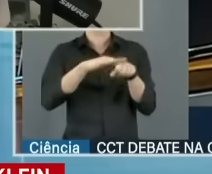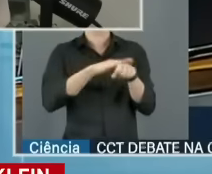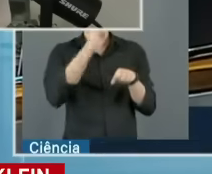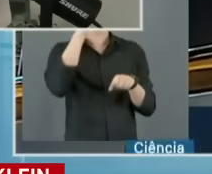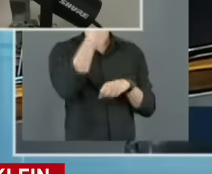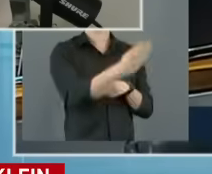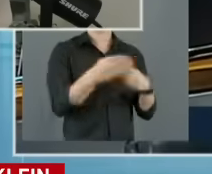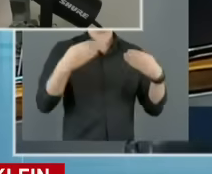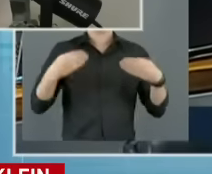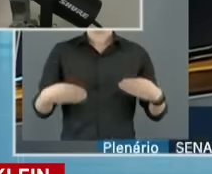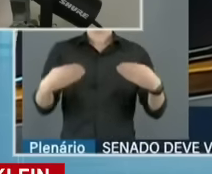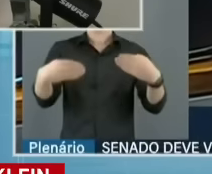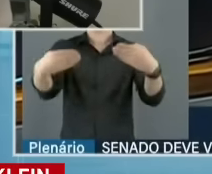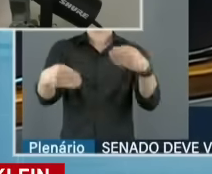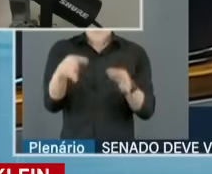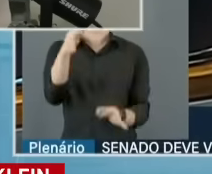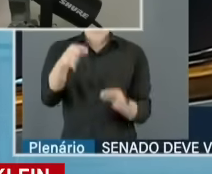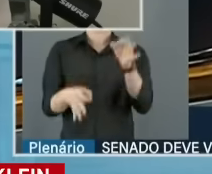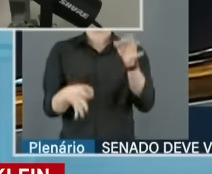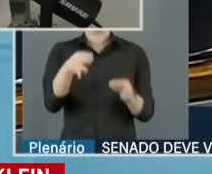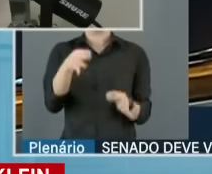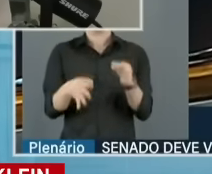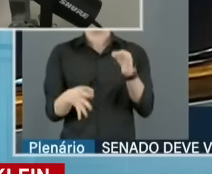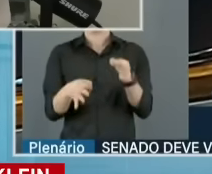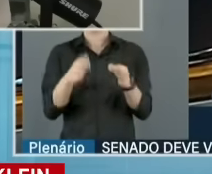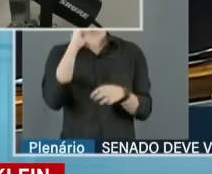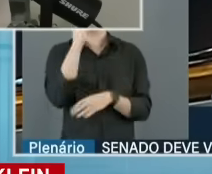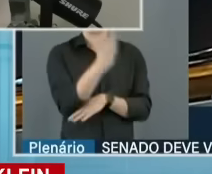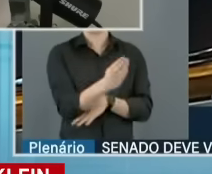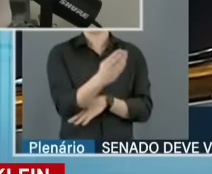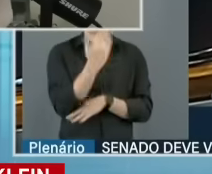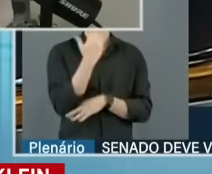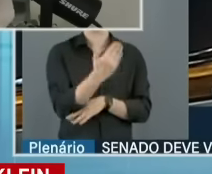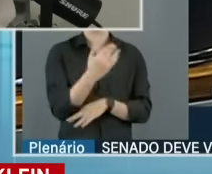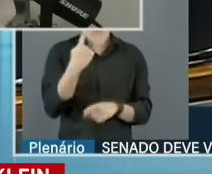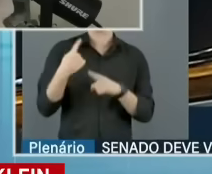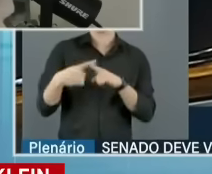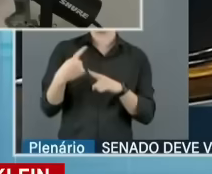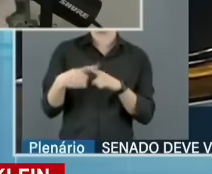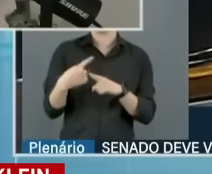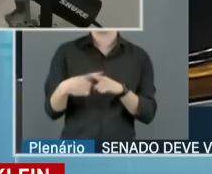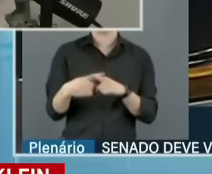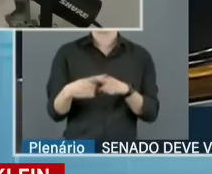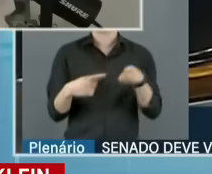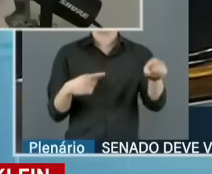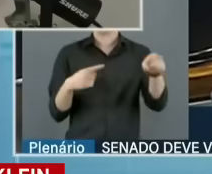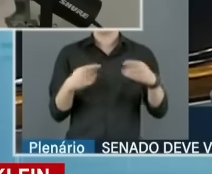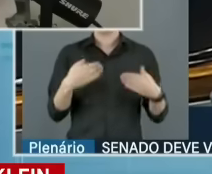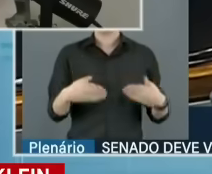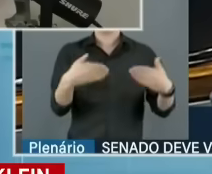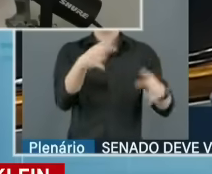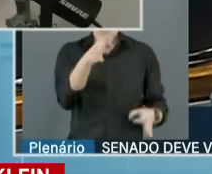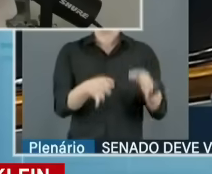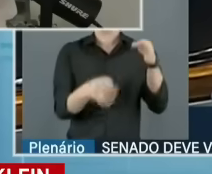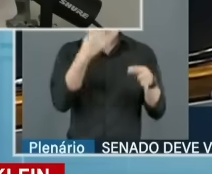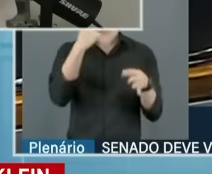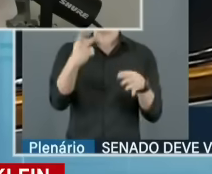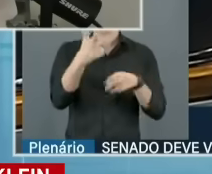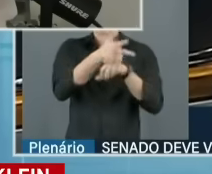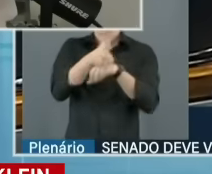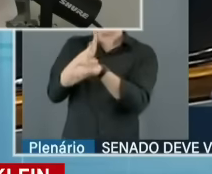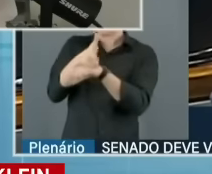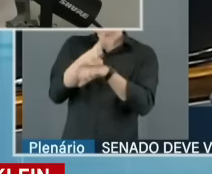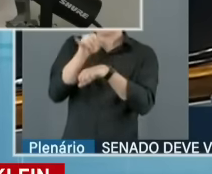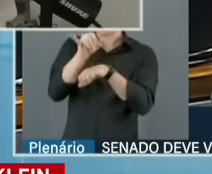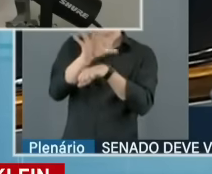responderam, alguns mentiram descaradamente. O que talvez contribua para